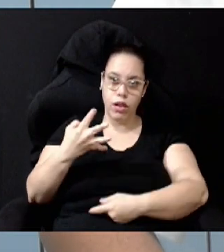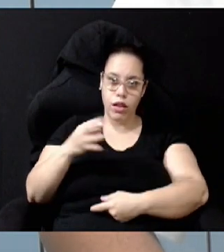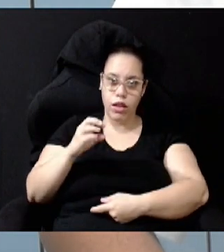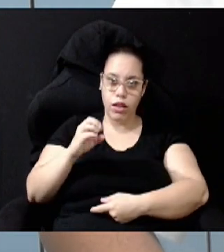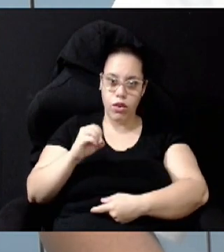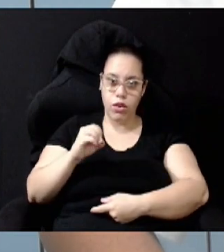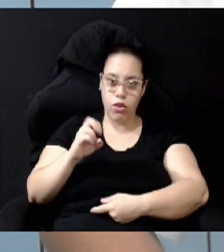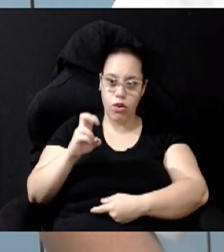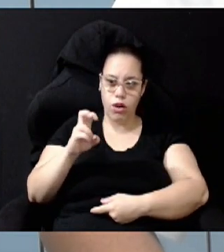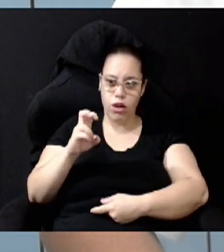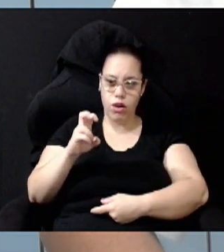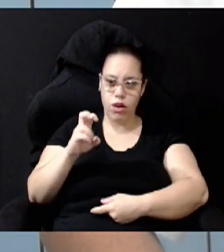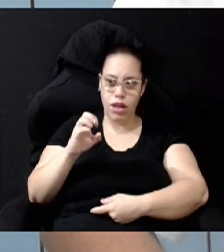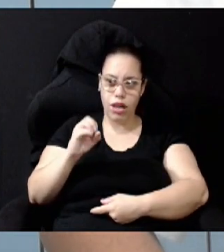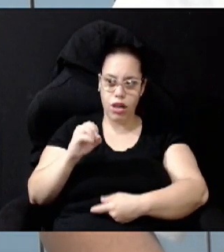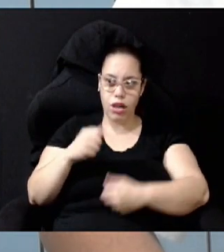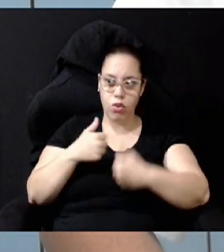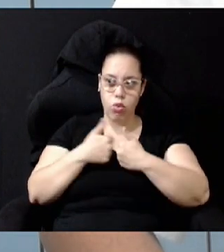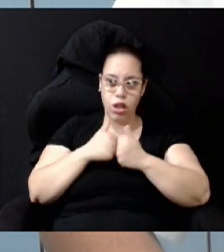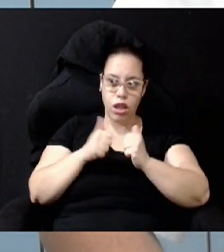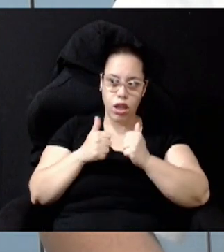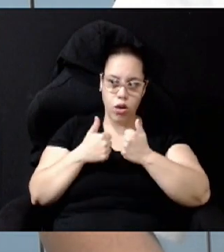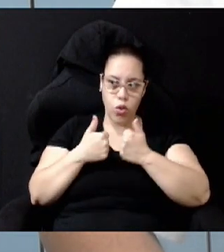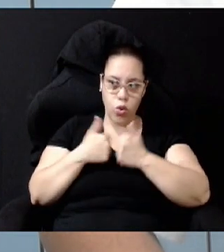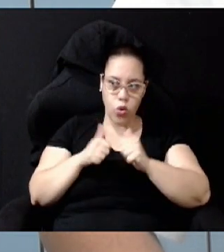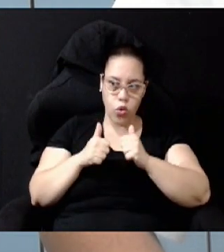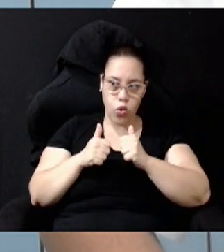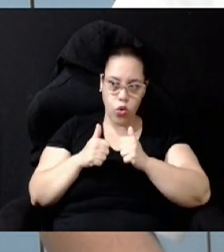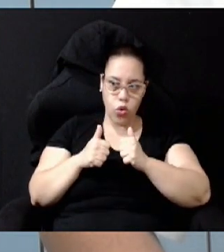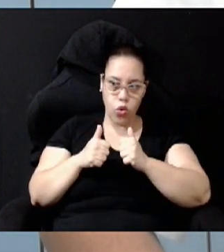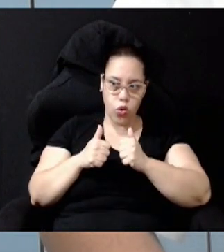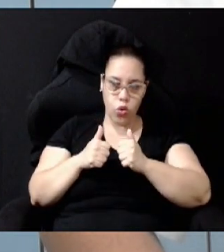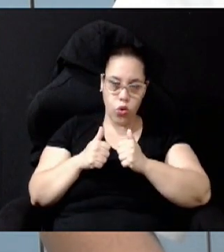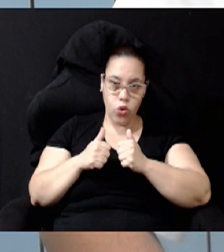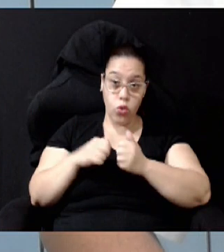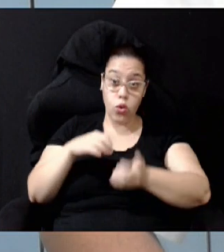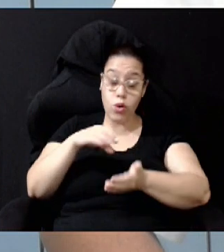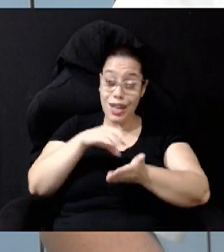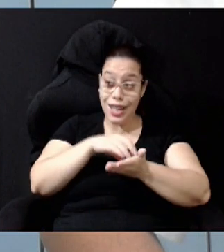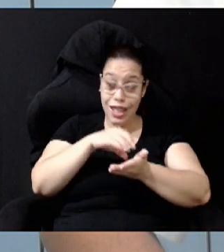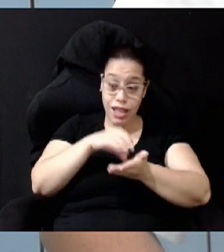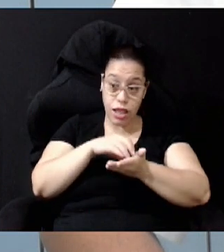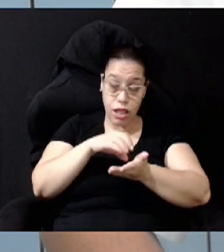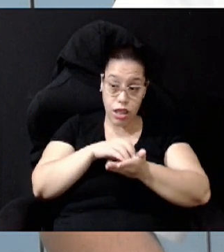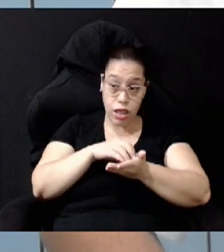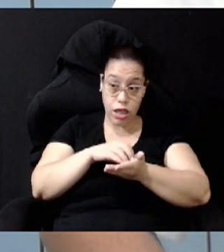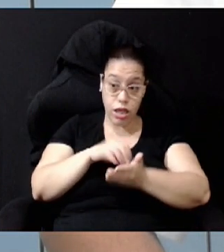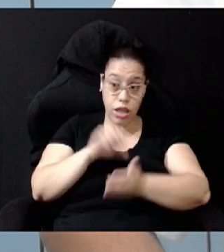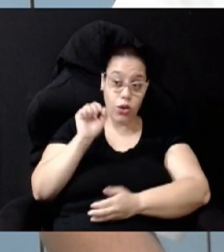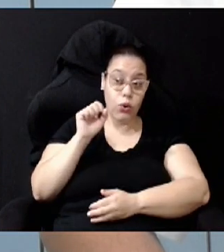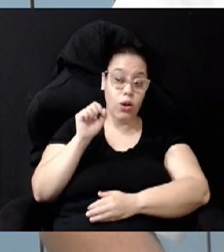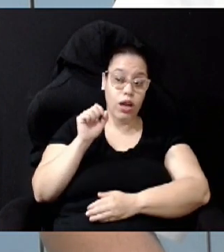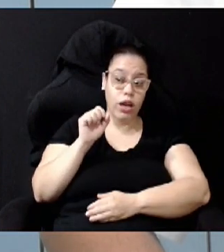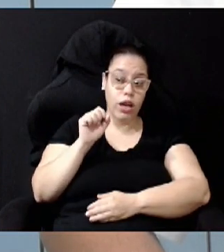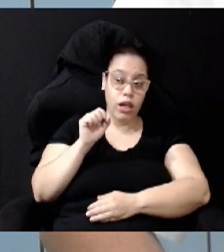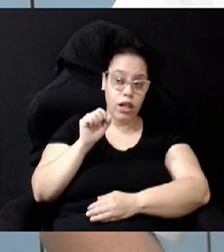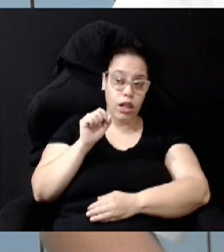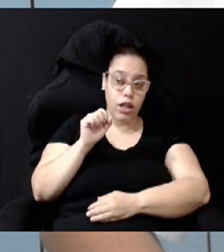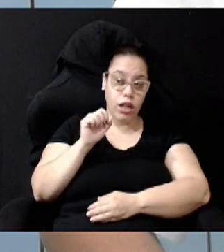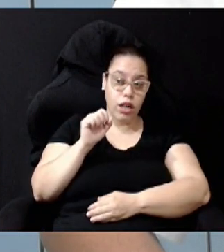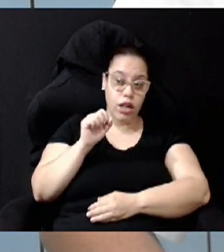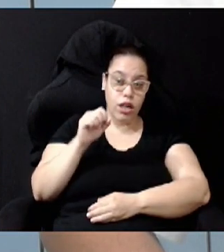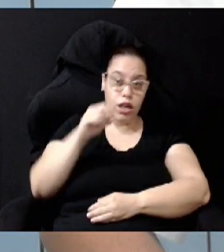talvez 50 ônibus. Quando a questão central é o seguinte, quando o prefeito falou